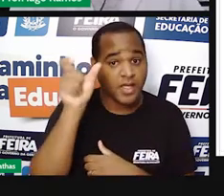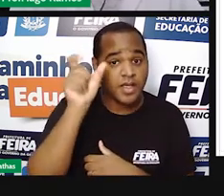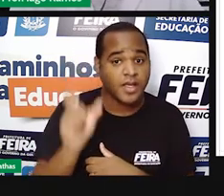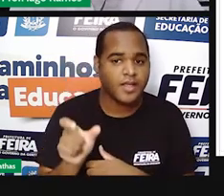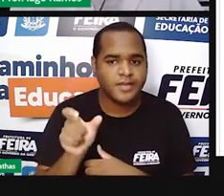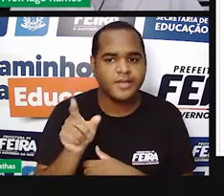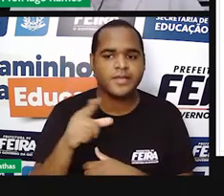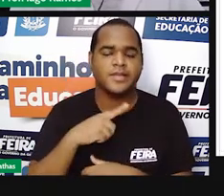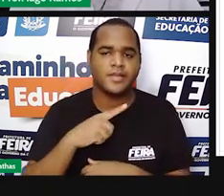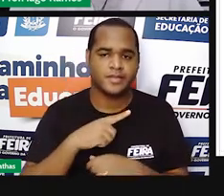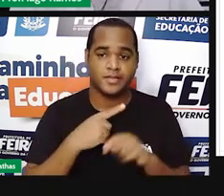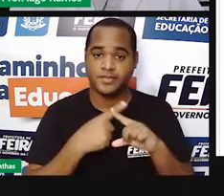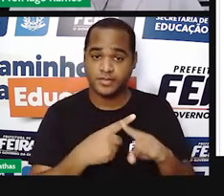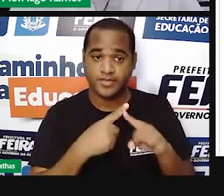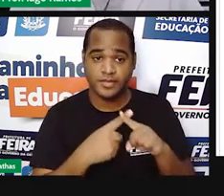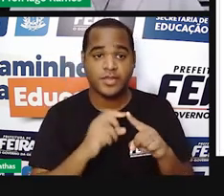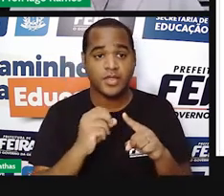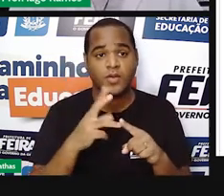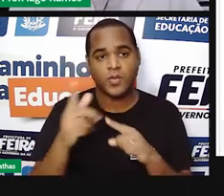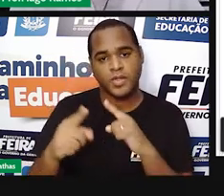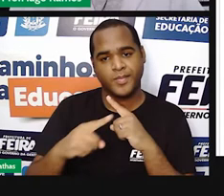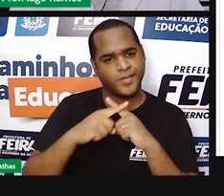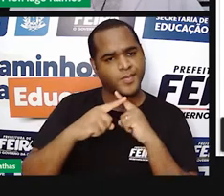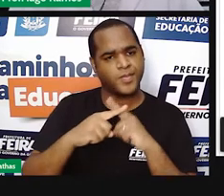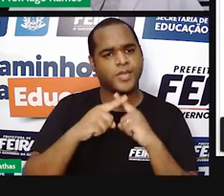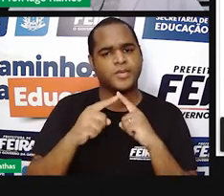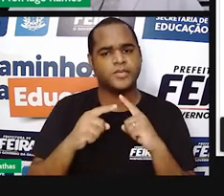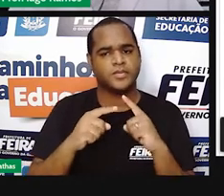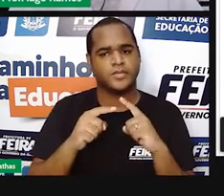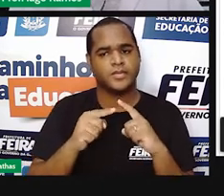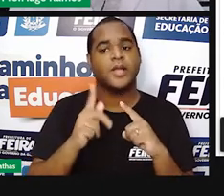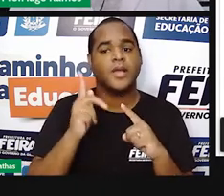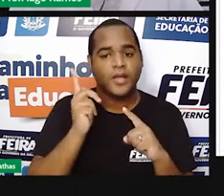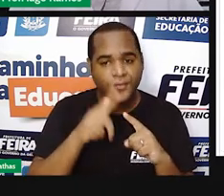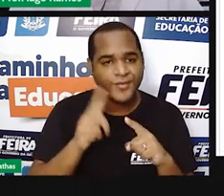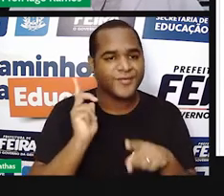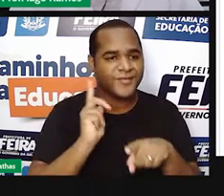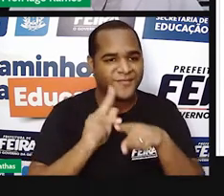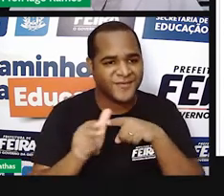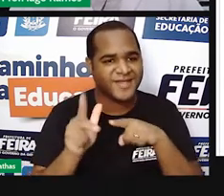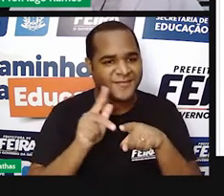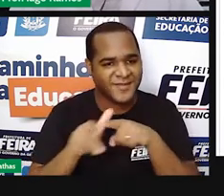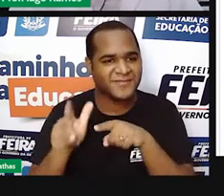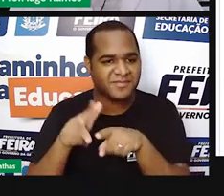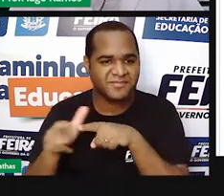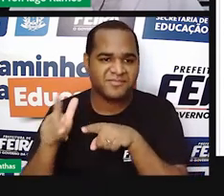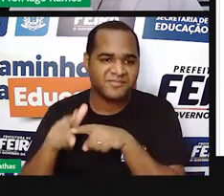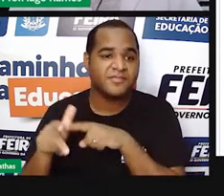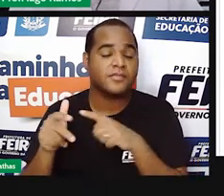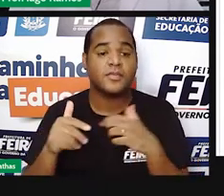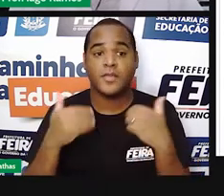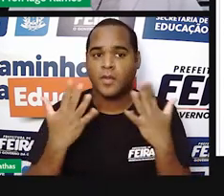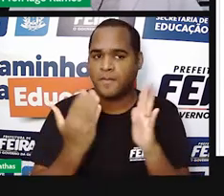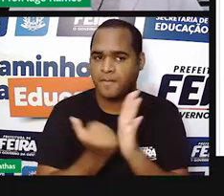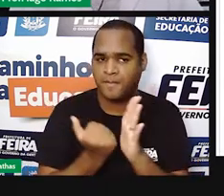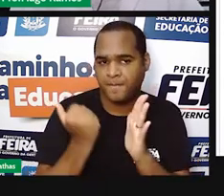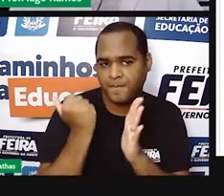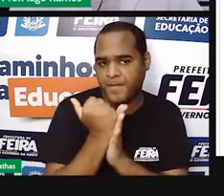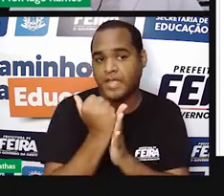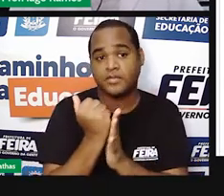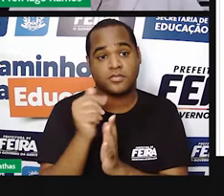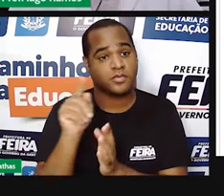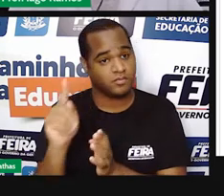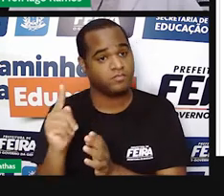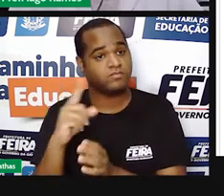vai jogar o com x bloqueia aqui mas bloqueando aqui eu consigo vencer aqui então mais uma